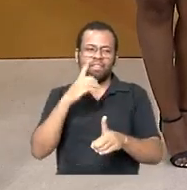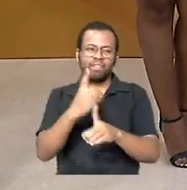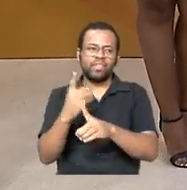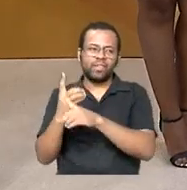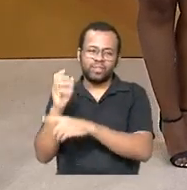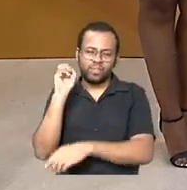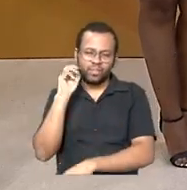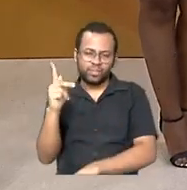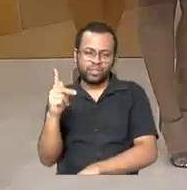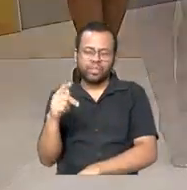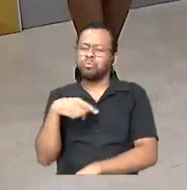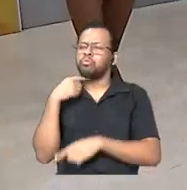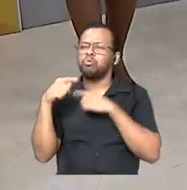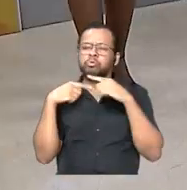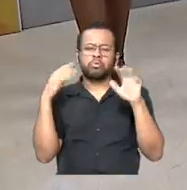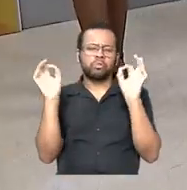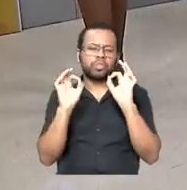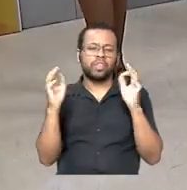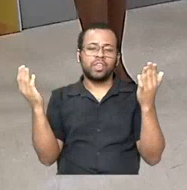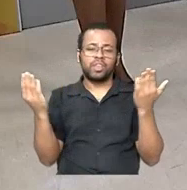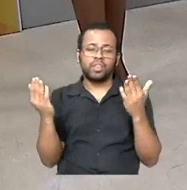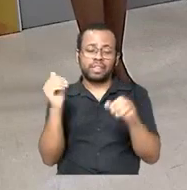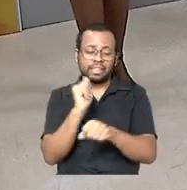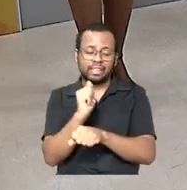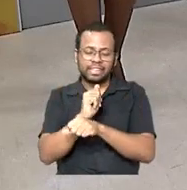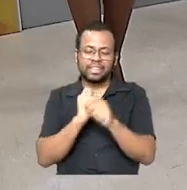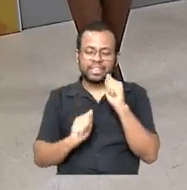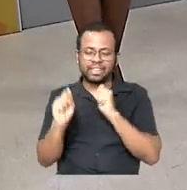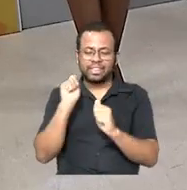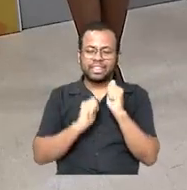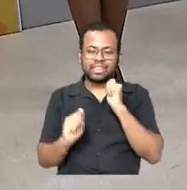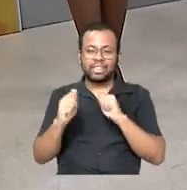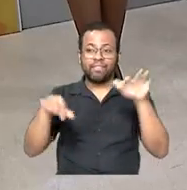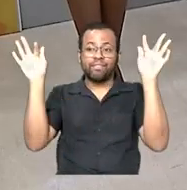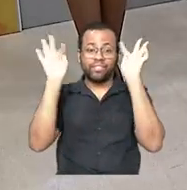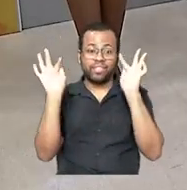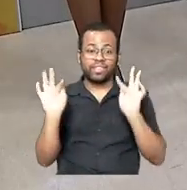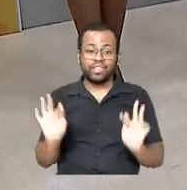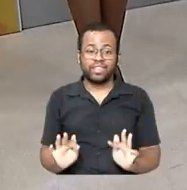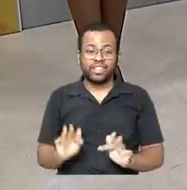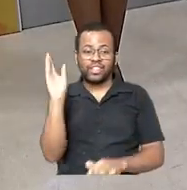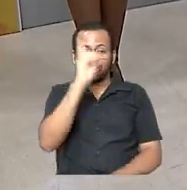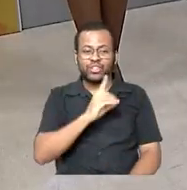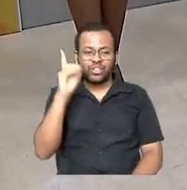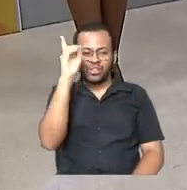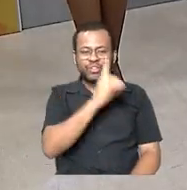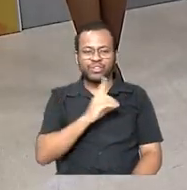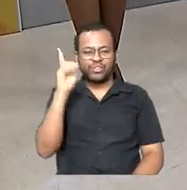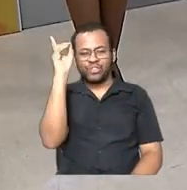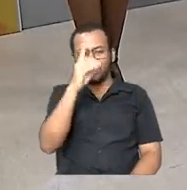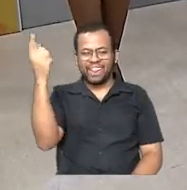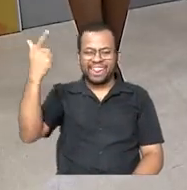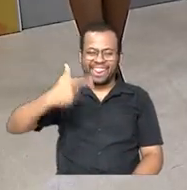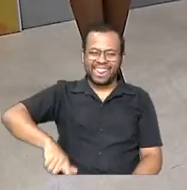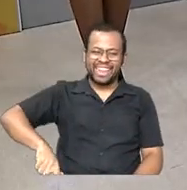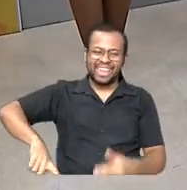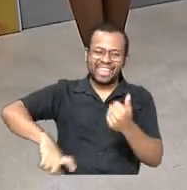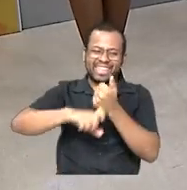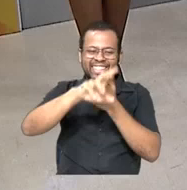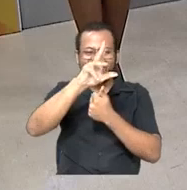encontro já tá marcada né a gente te espera com muita alegria domingo que vem com mais um